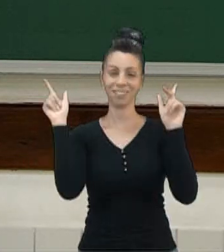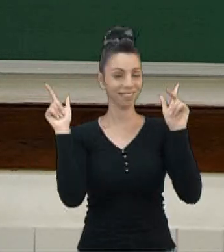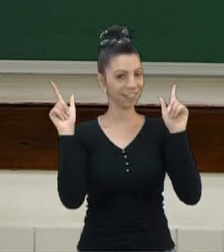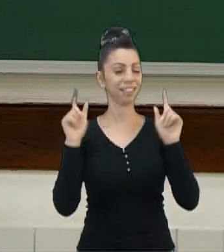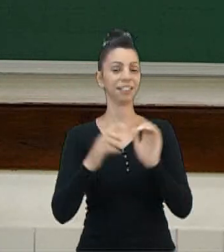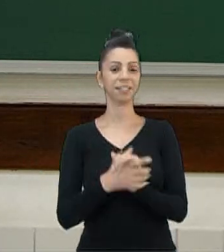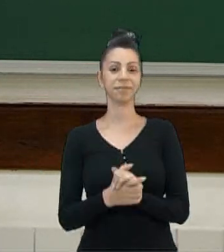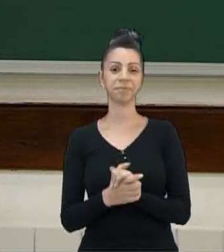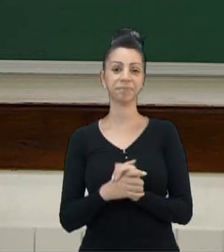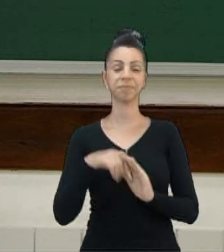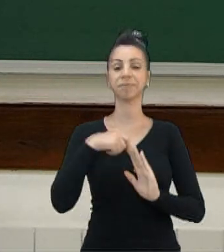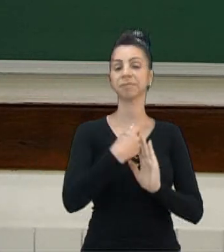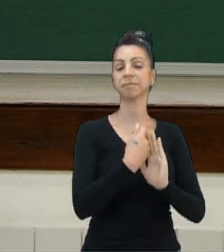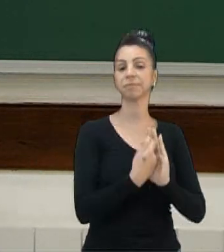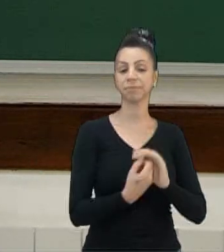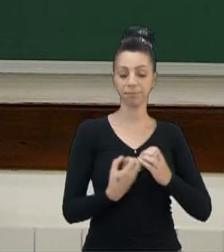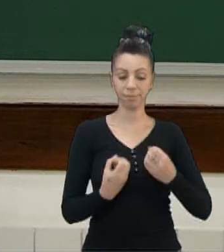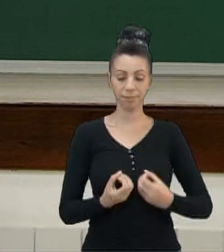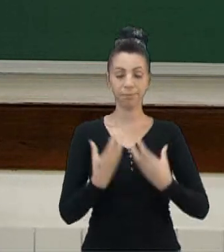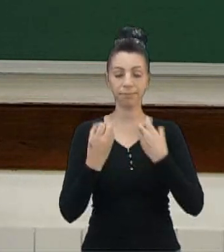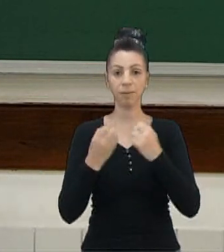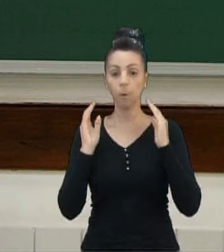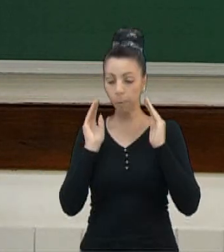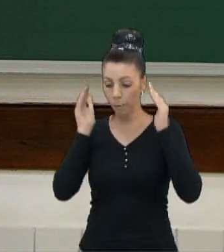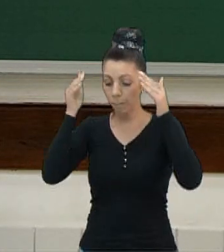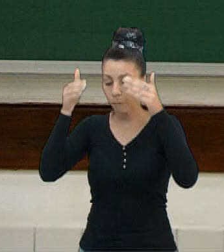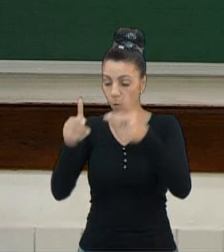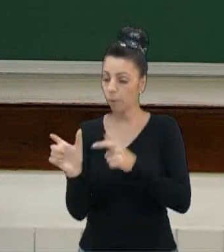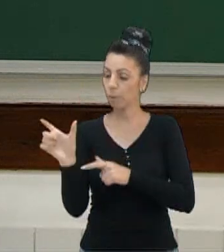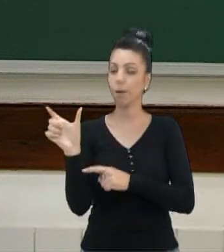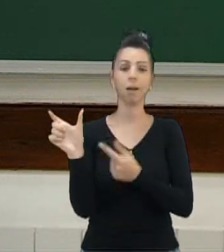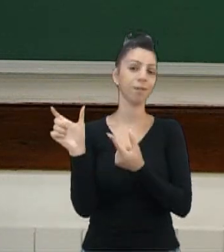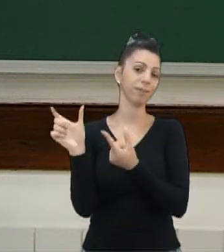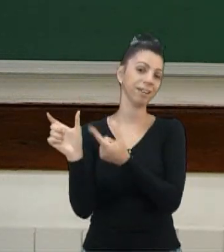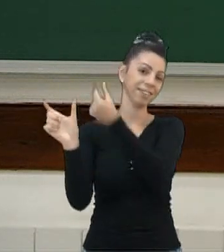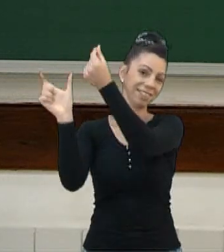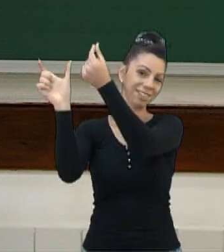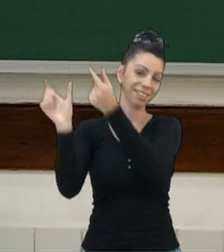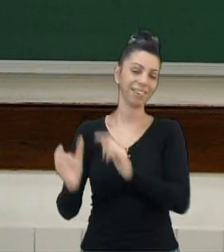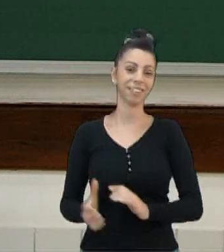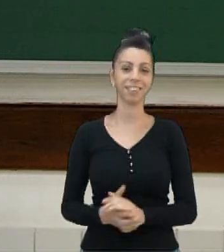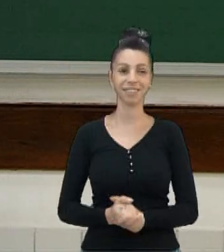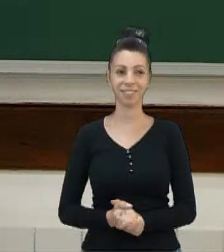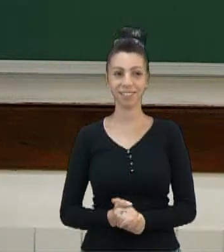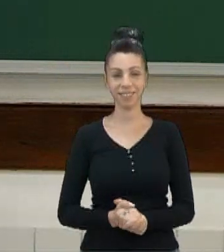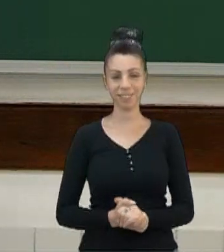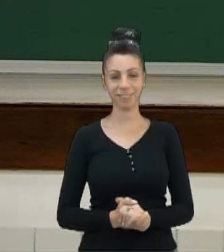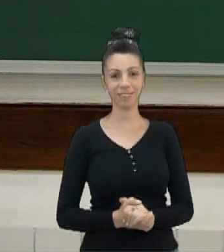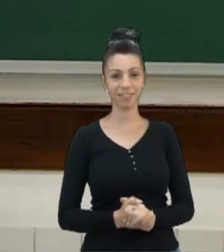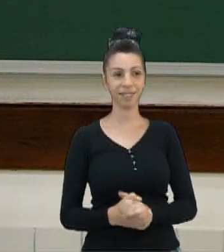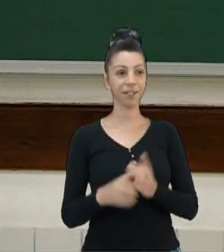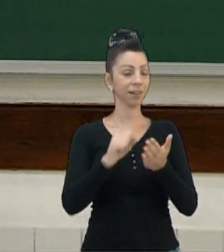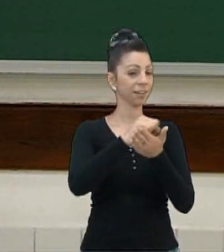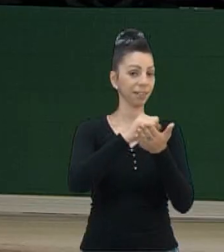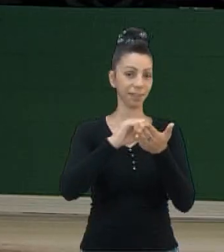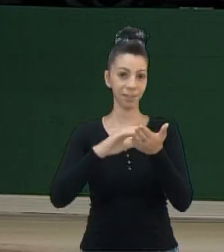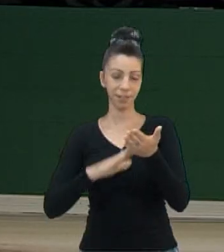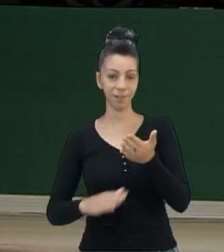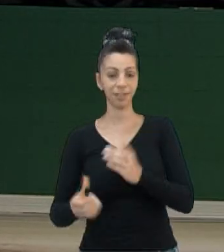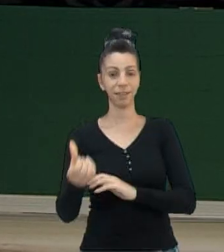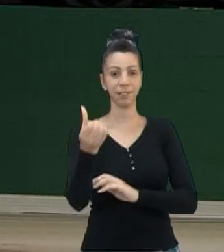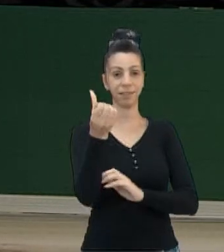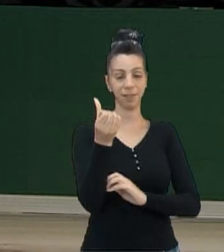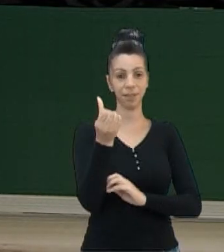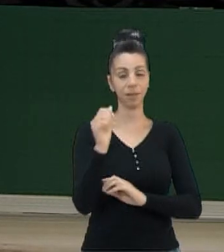vai ter essa ênfase nessa riqueza aí da palavra, certo? Ok. Exercício agora com esse